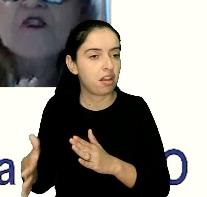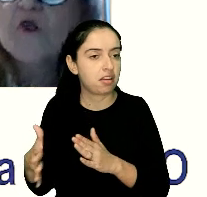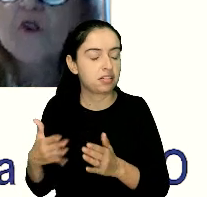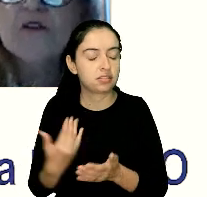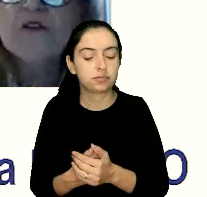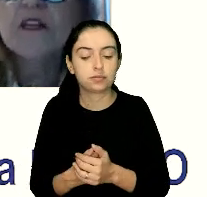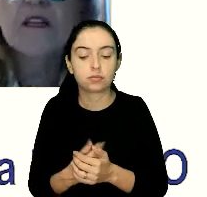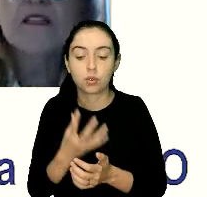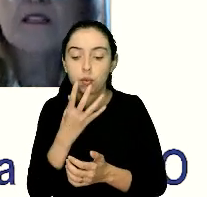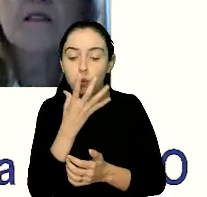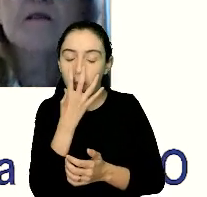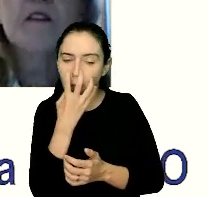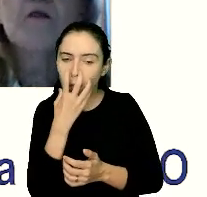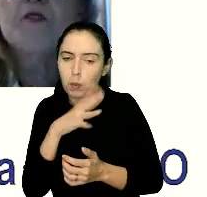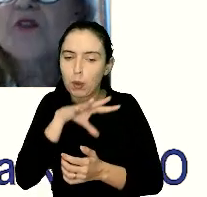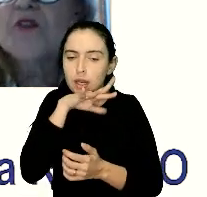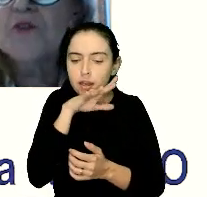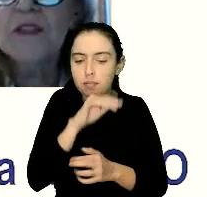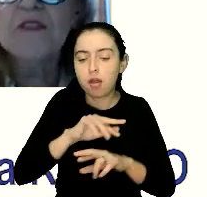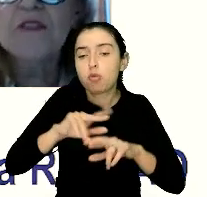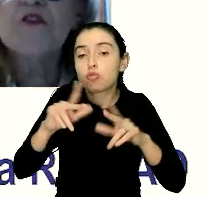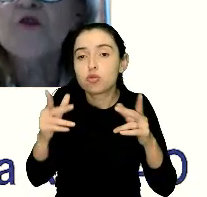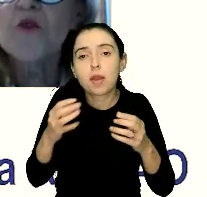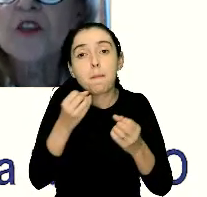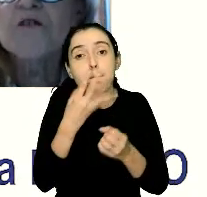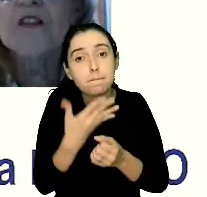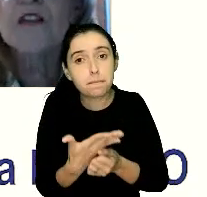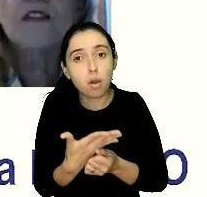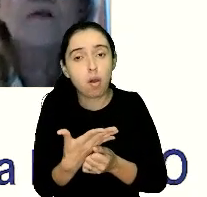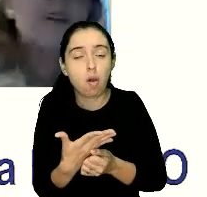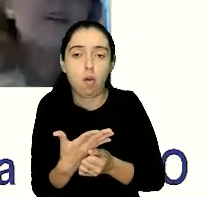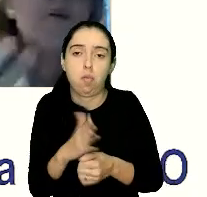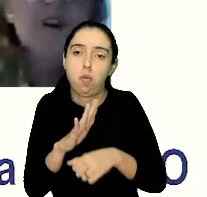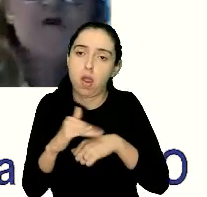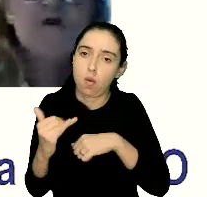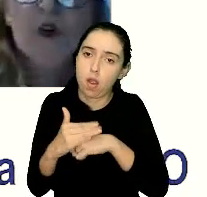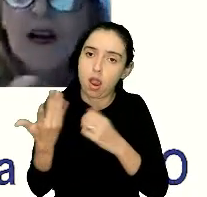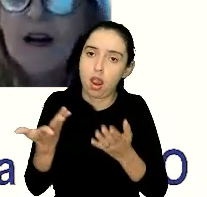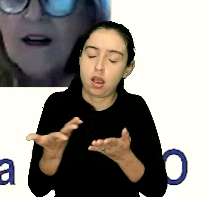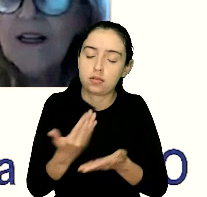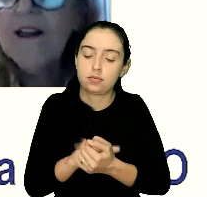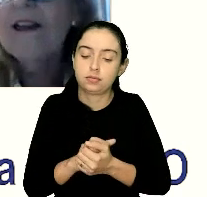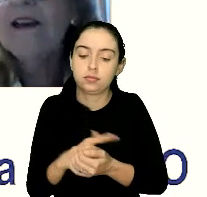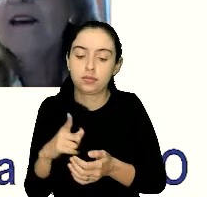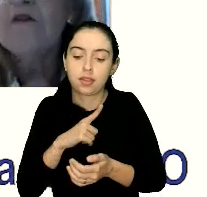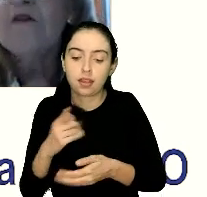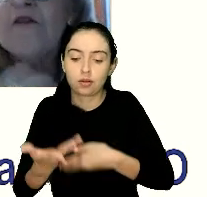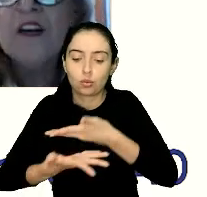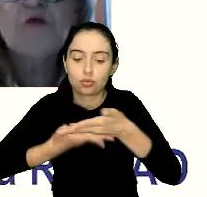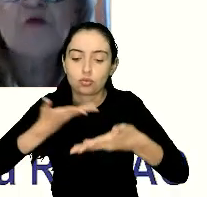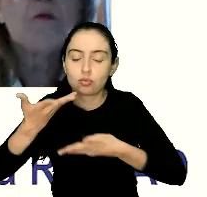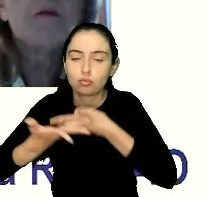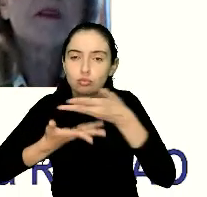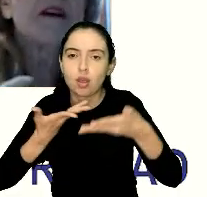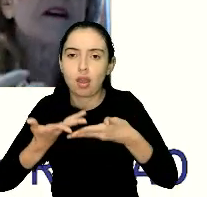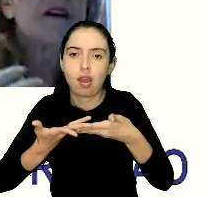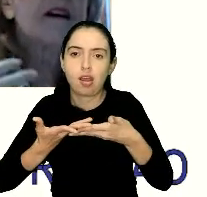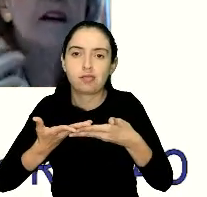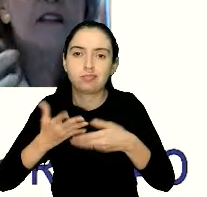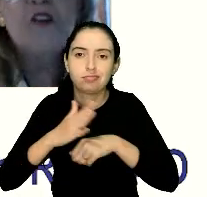pet faz toda a diferença, né? Um bichinho de estimação faz toda a diferença, você tem com quem trocar